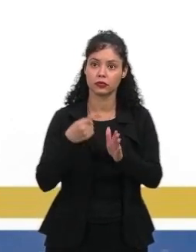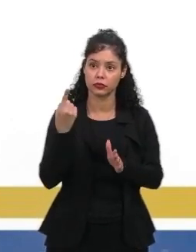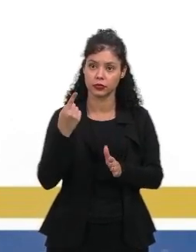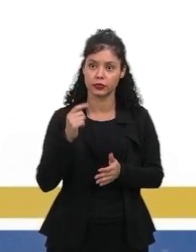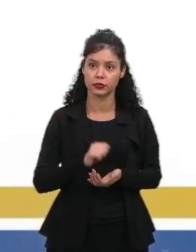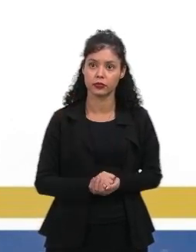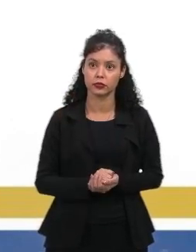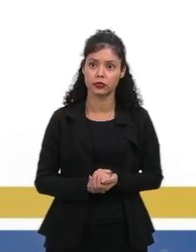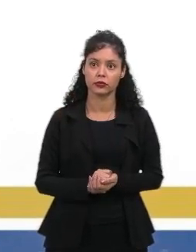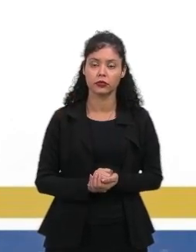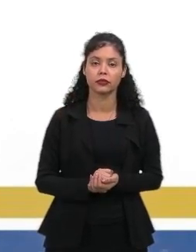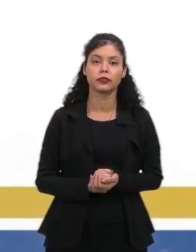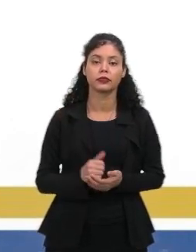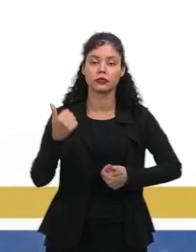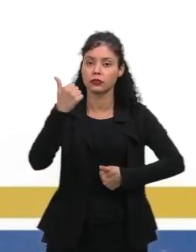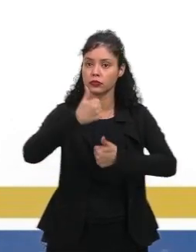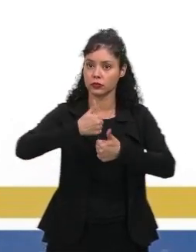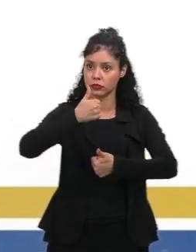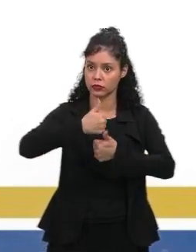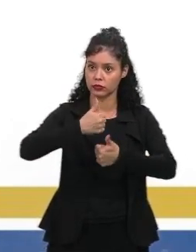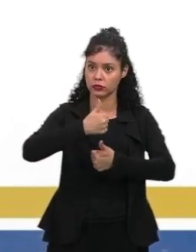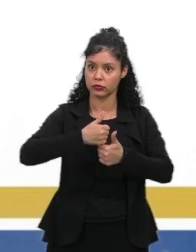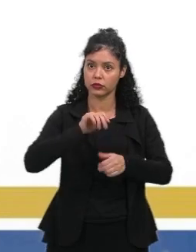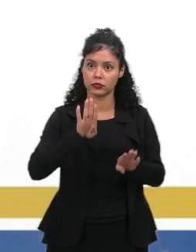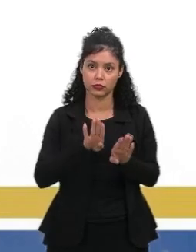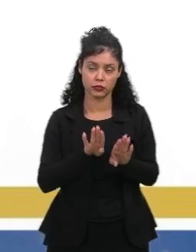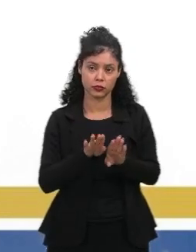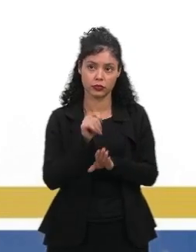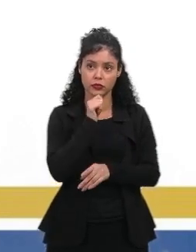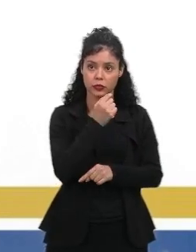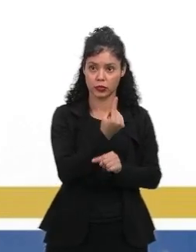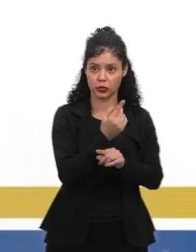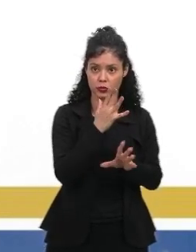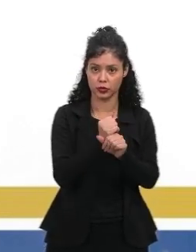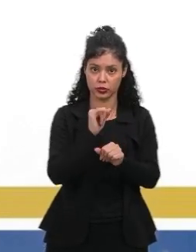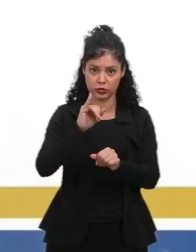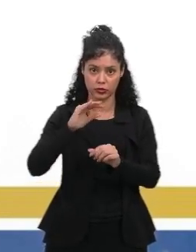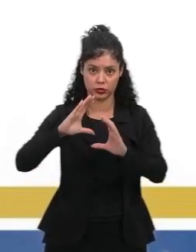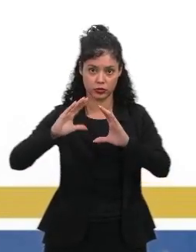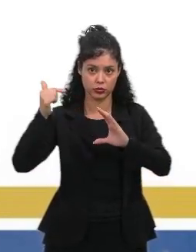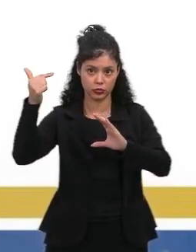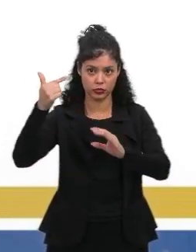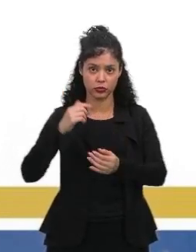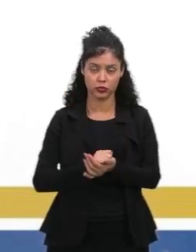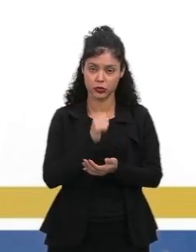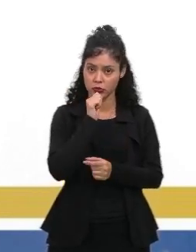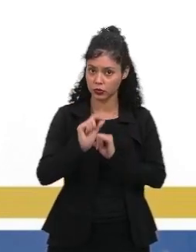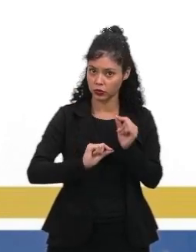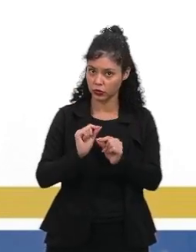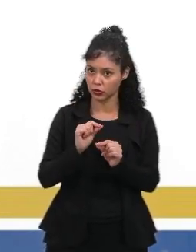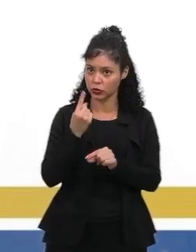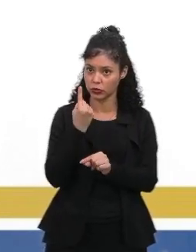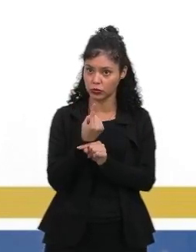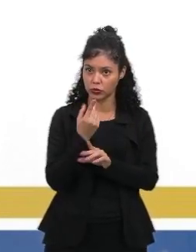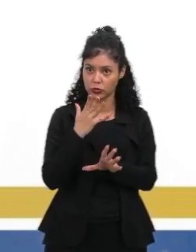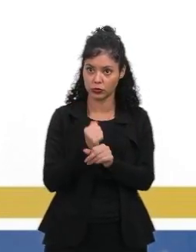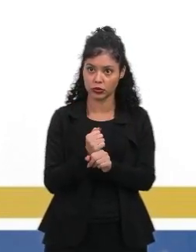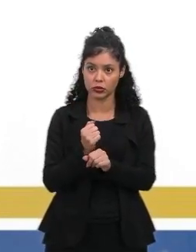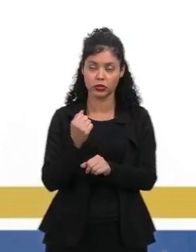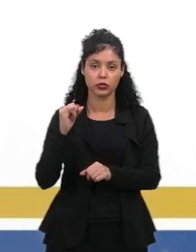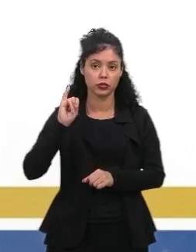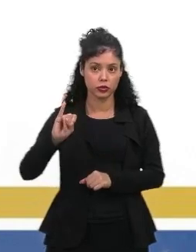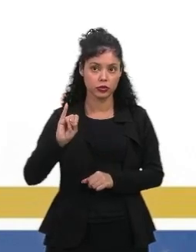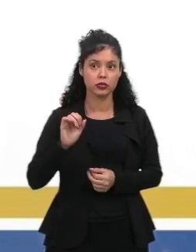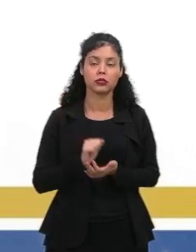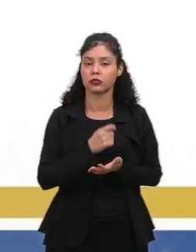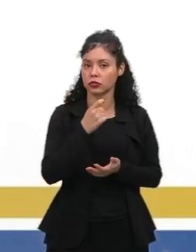primeiramente, nesse caso, esse juros compostos que está 1 mais i elevado a 1, a gente pode pegar esse 1 mais i e representar